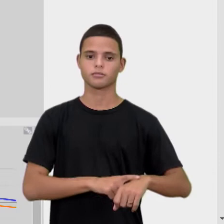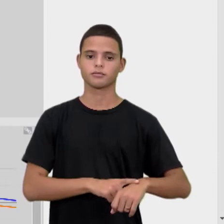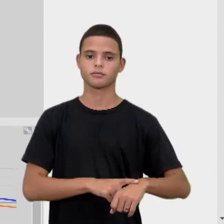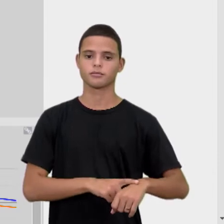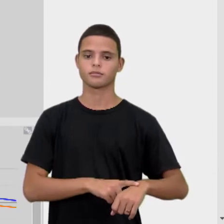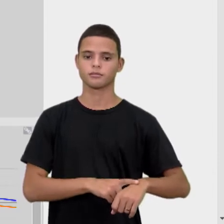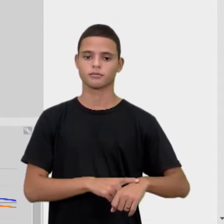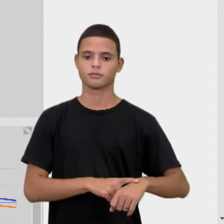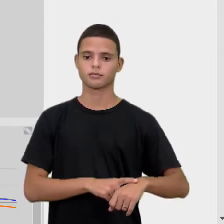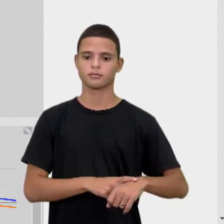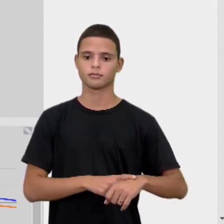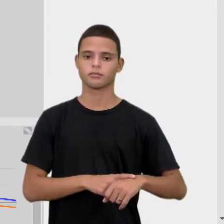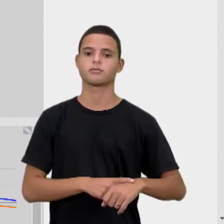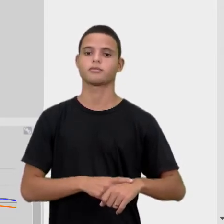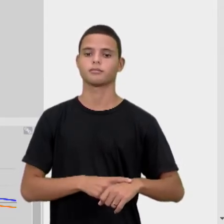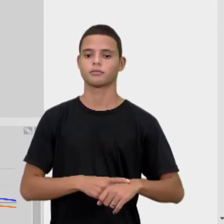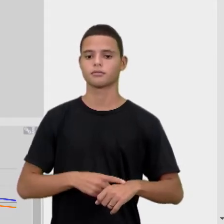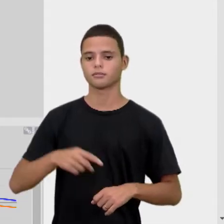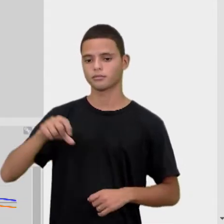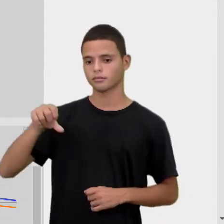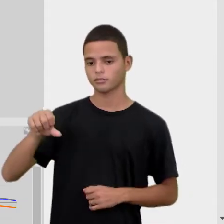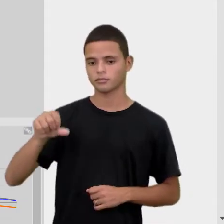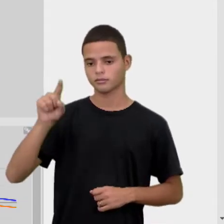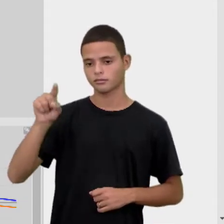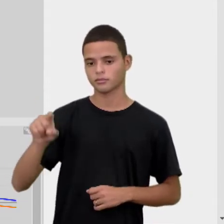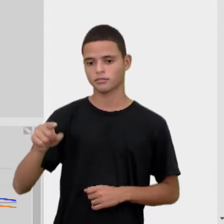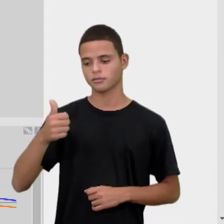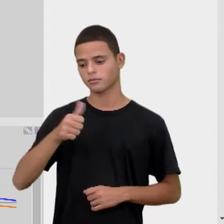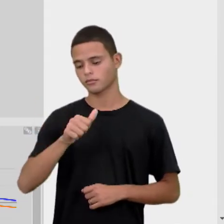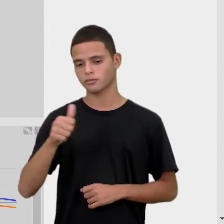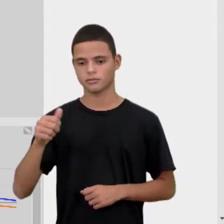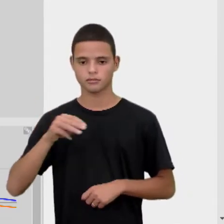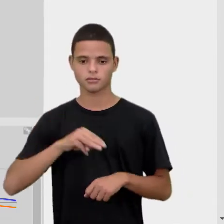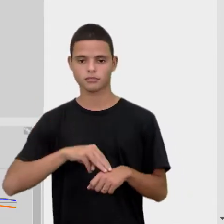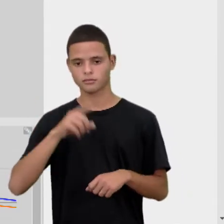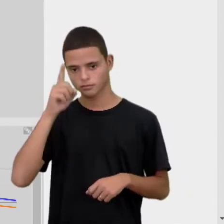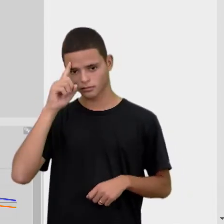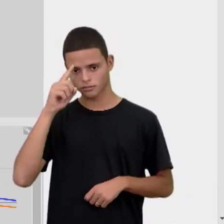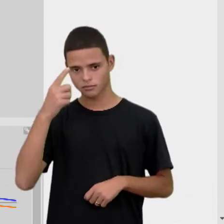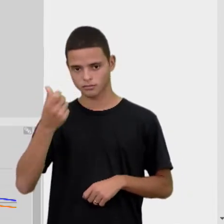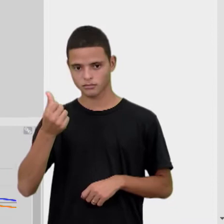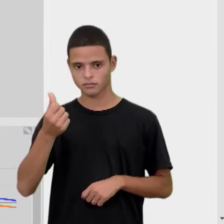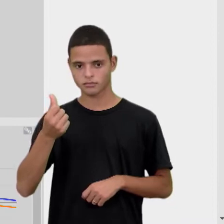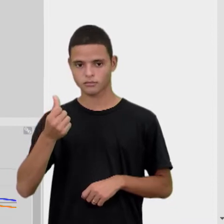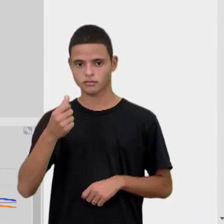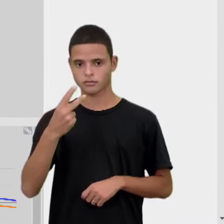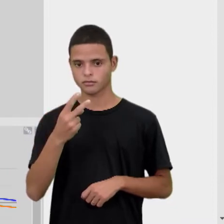estou dando aula aí às 9h11 aí do dia 6 de maio, tá lá,